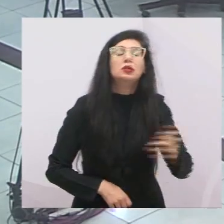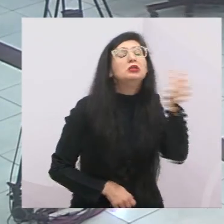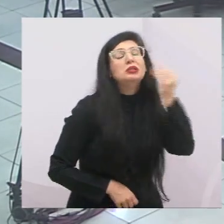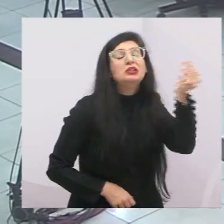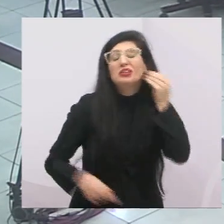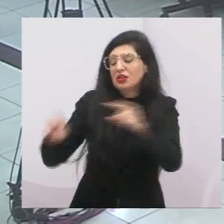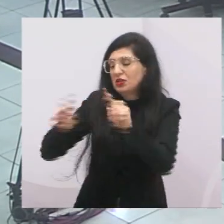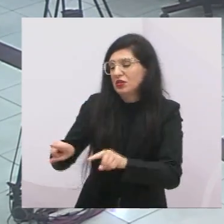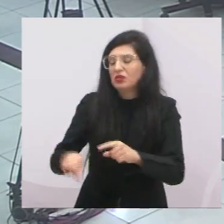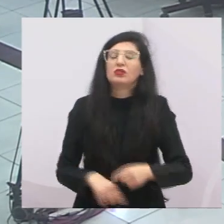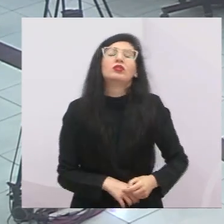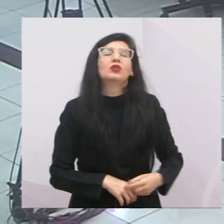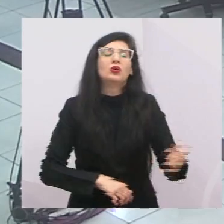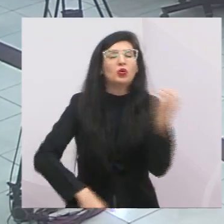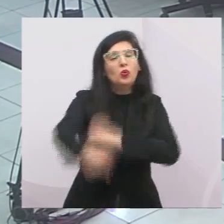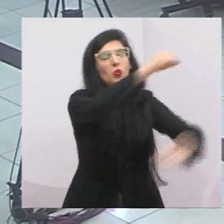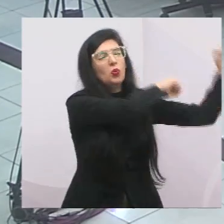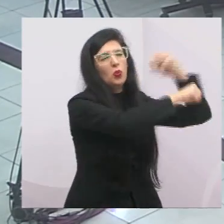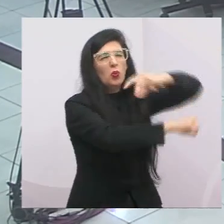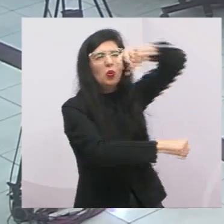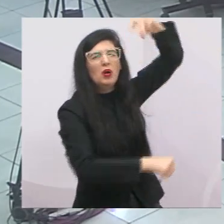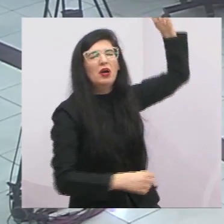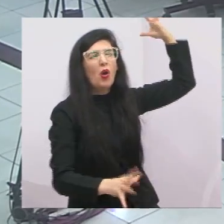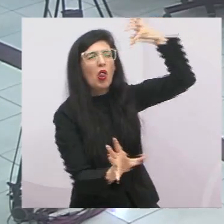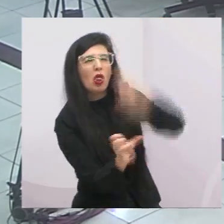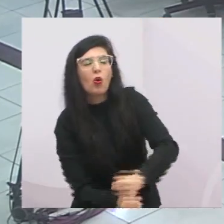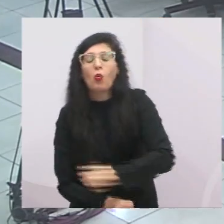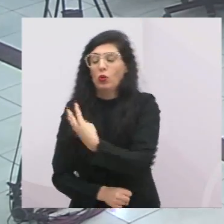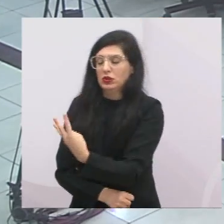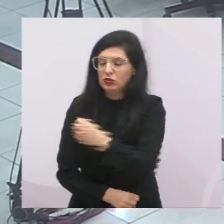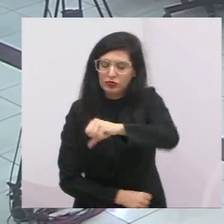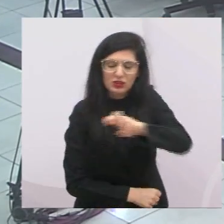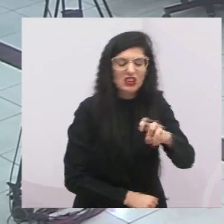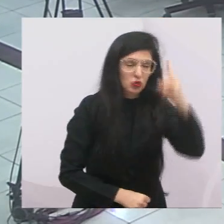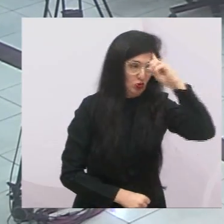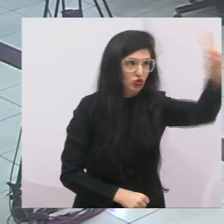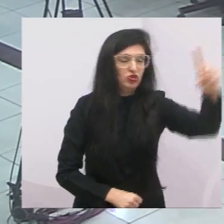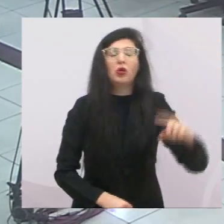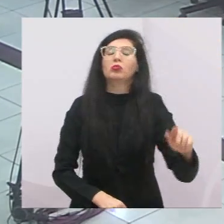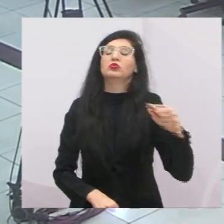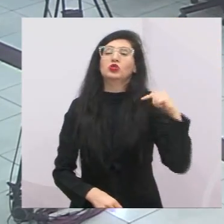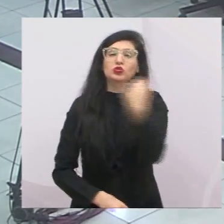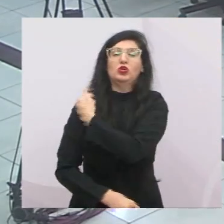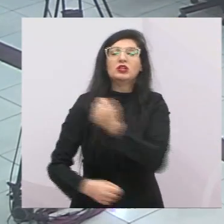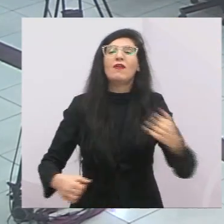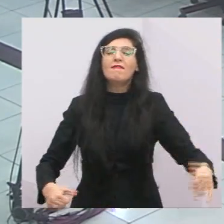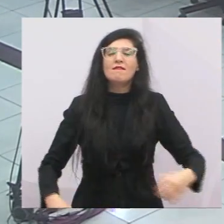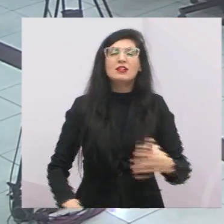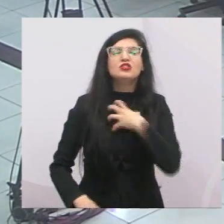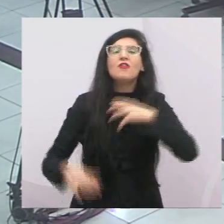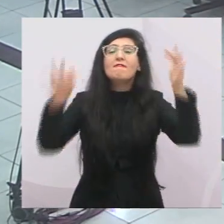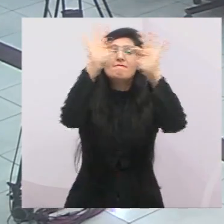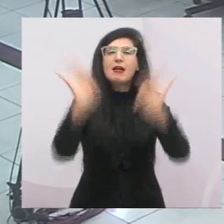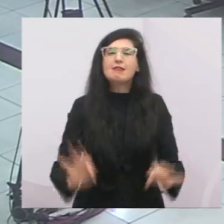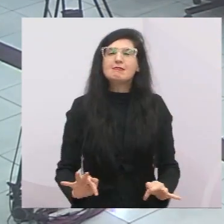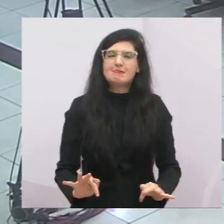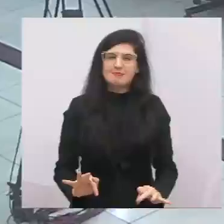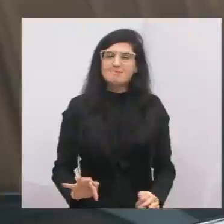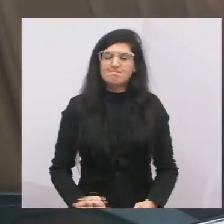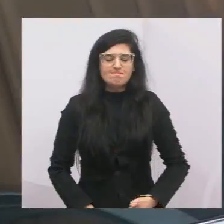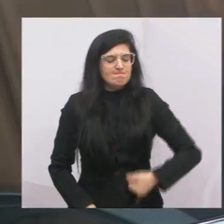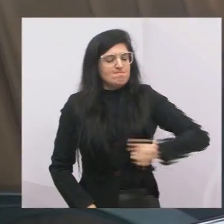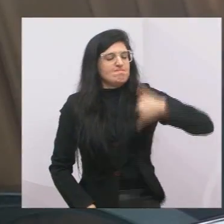lecionei por 495 dias. E era um orgulho a gente falar que nós tínhamos o Hospital Servidor Público em São